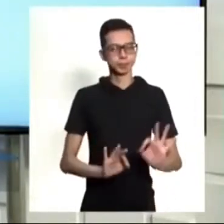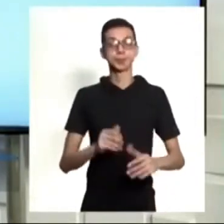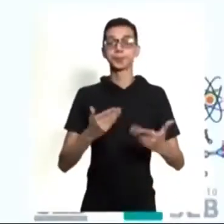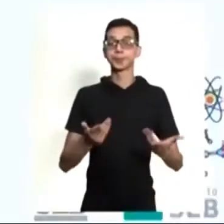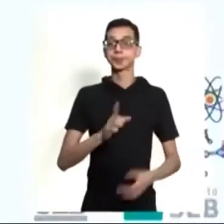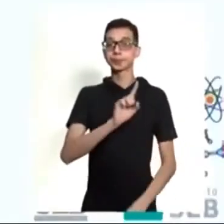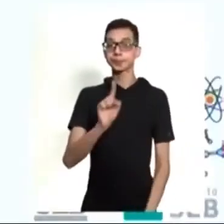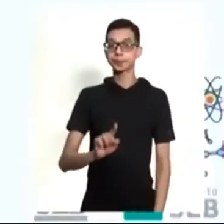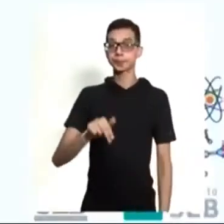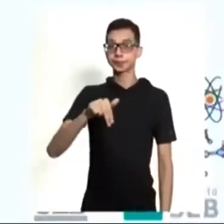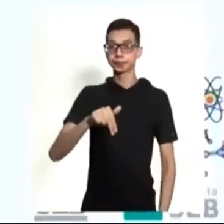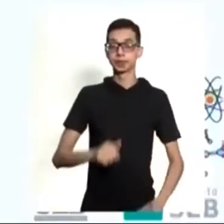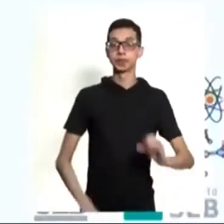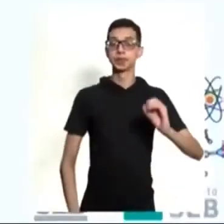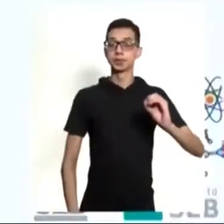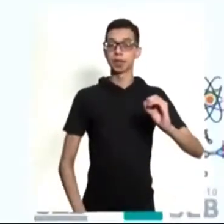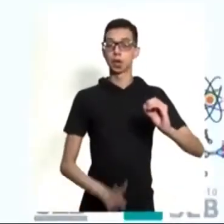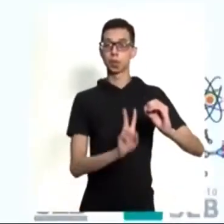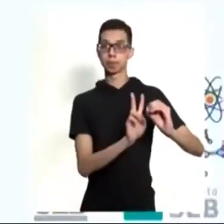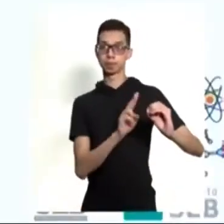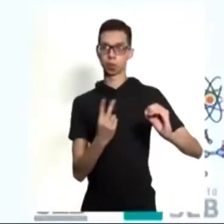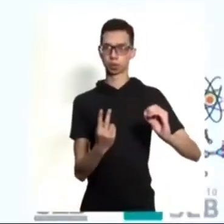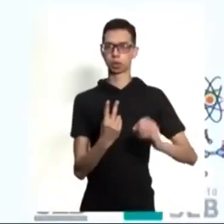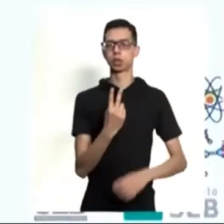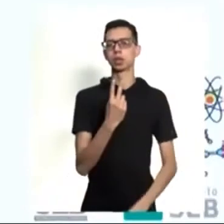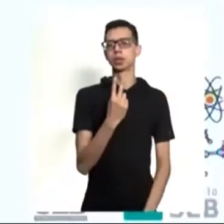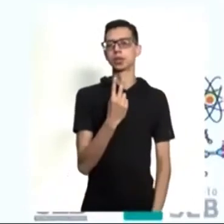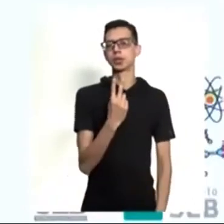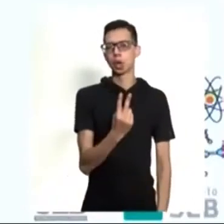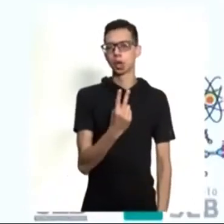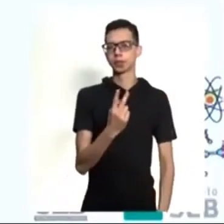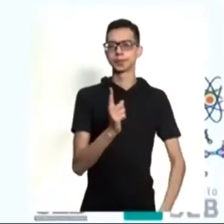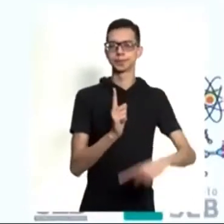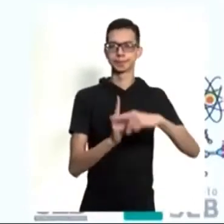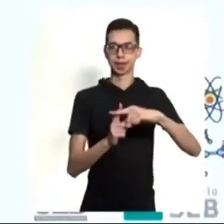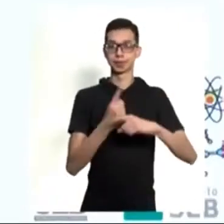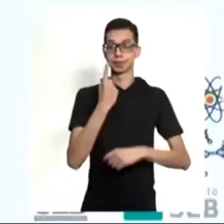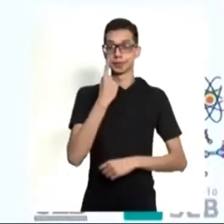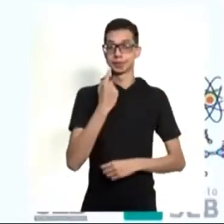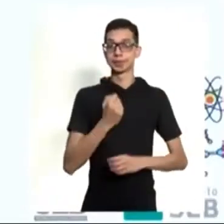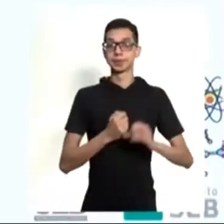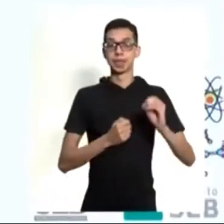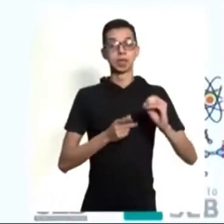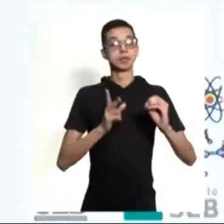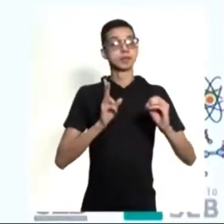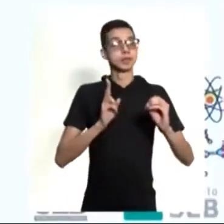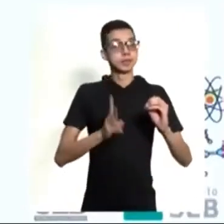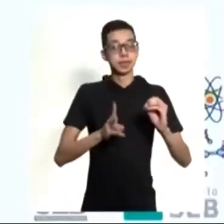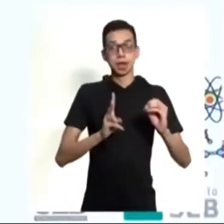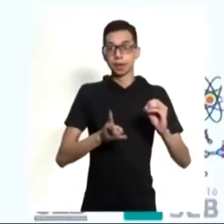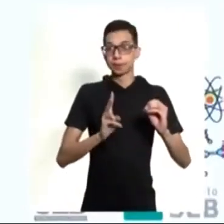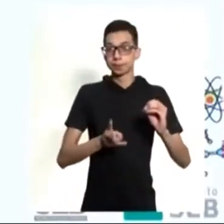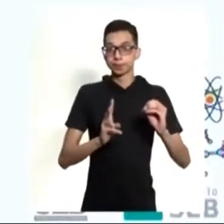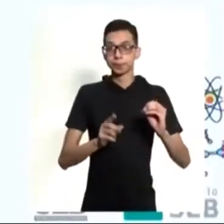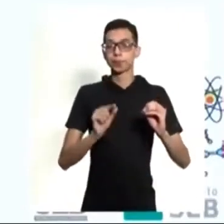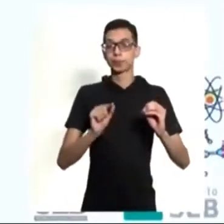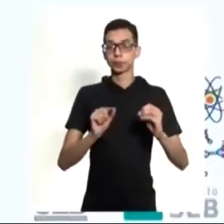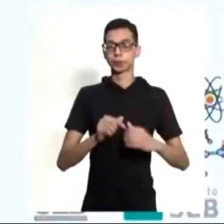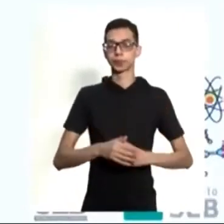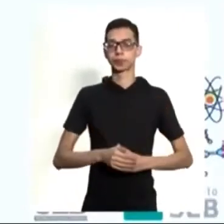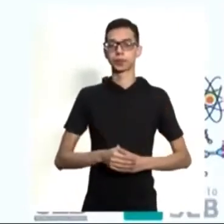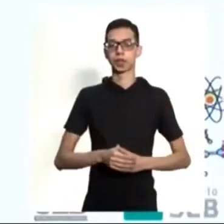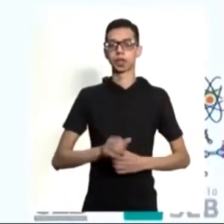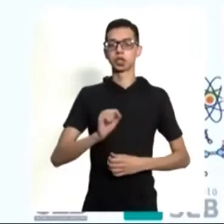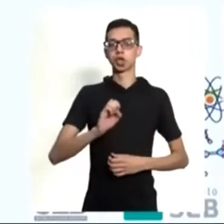0, ele está passando para zinco 2+. E o 0, gente, é sempre sólido, tá vendo? E o 2+ é sempre aquoso. O íon é sempre